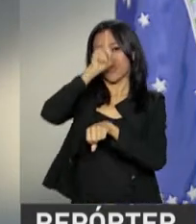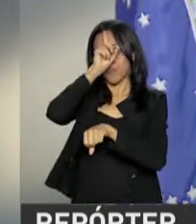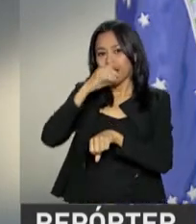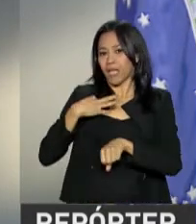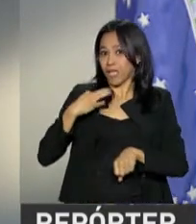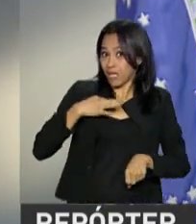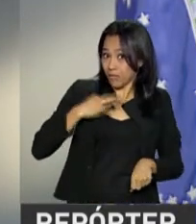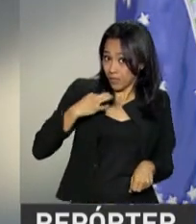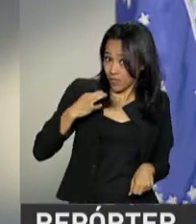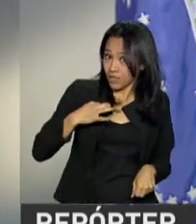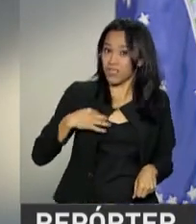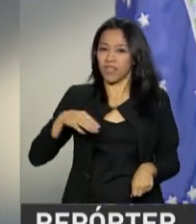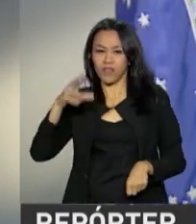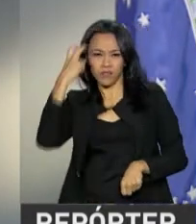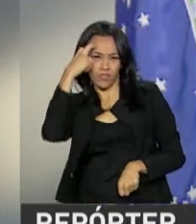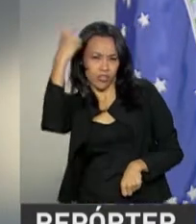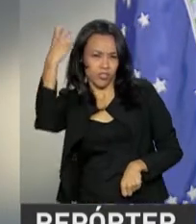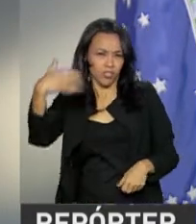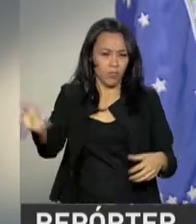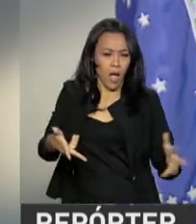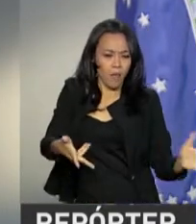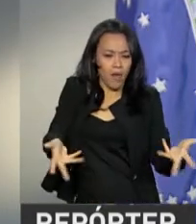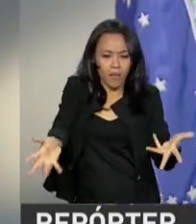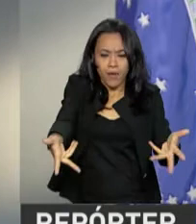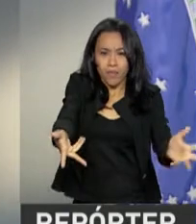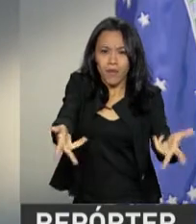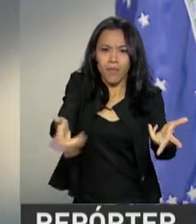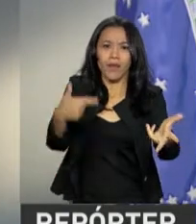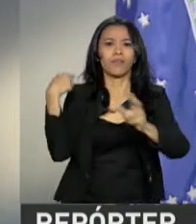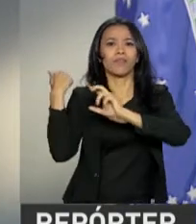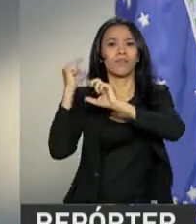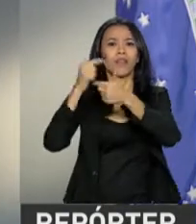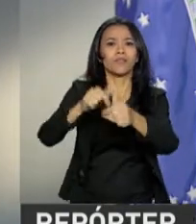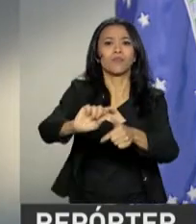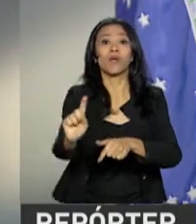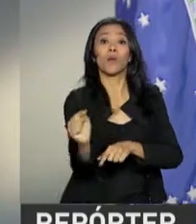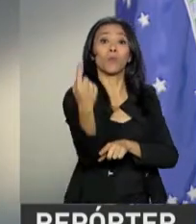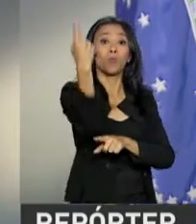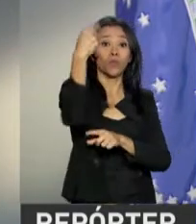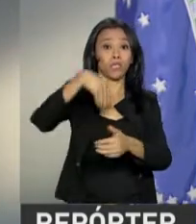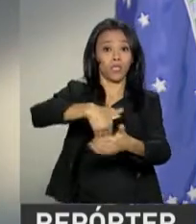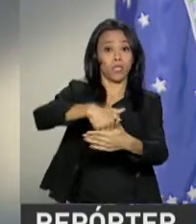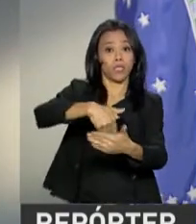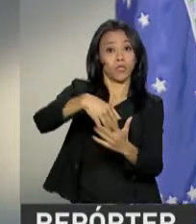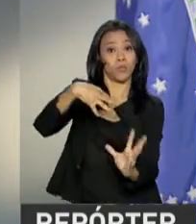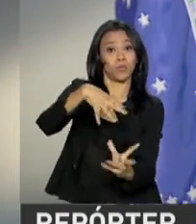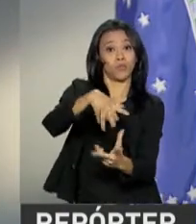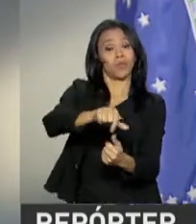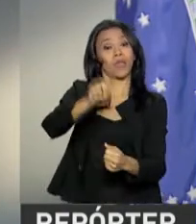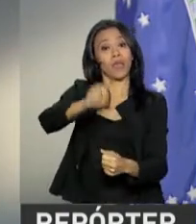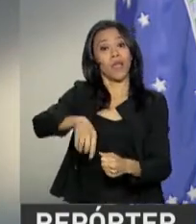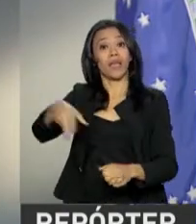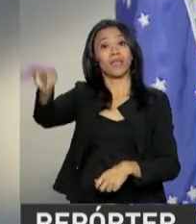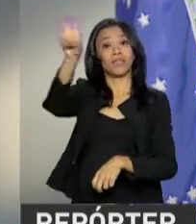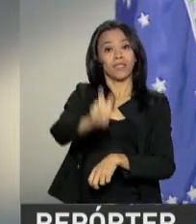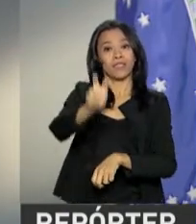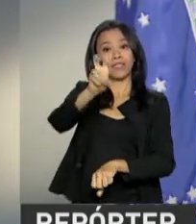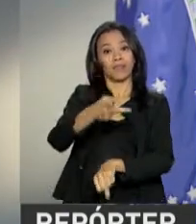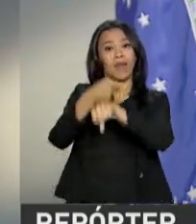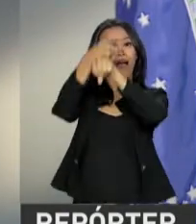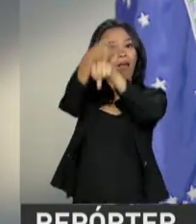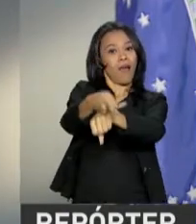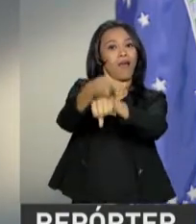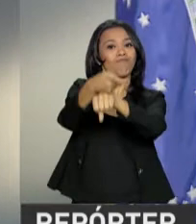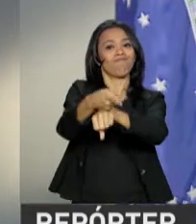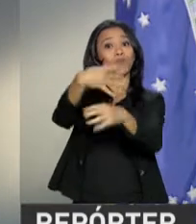talento de nossos jogadores na tradição da única seleção comemos penta campeão do mundo o